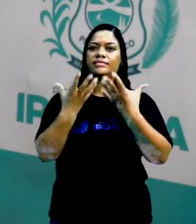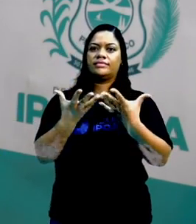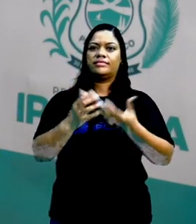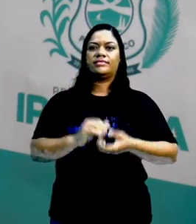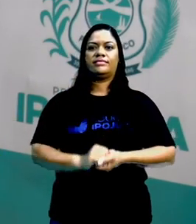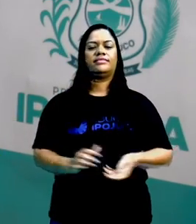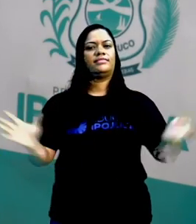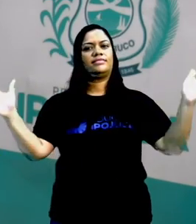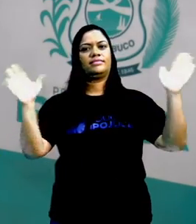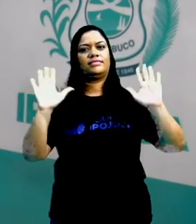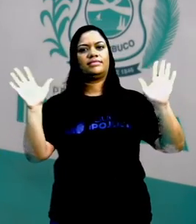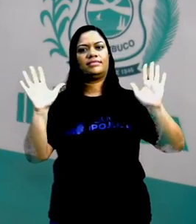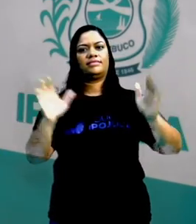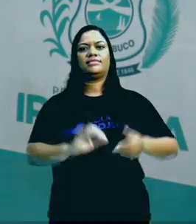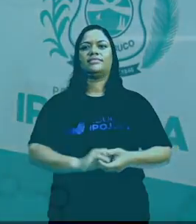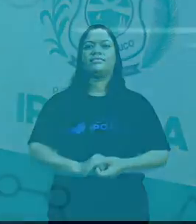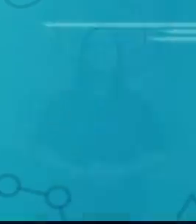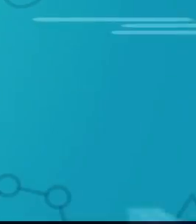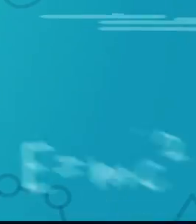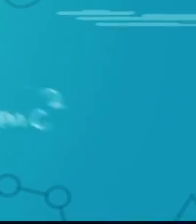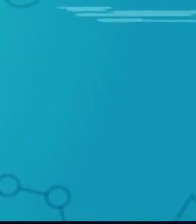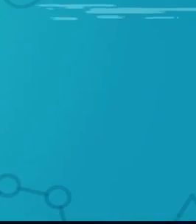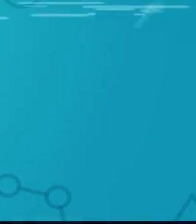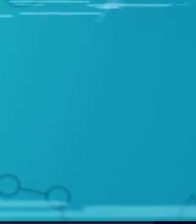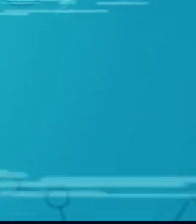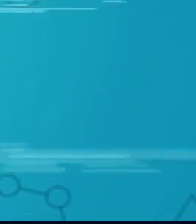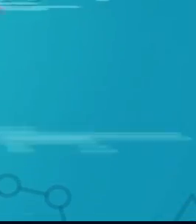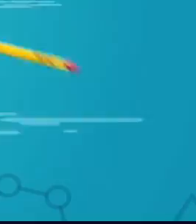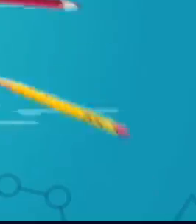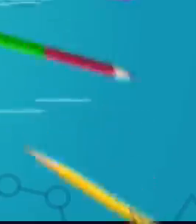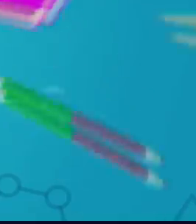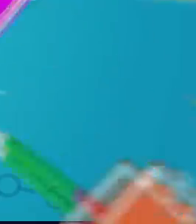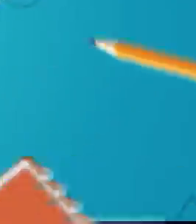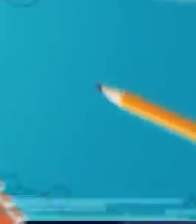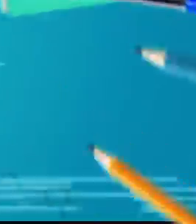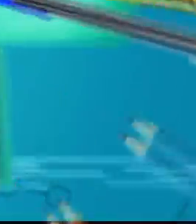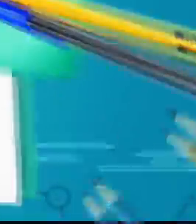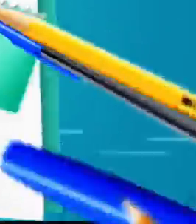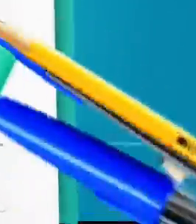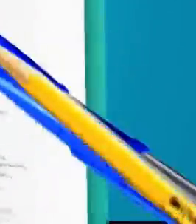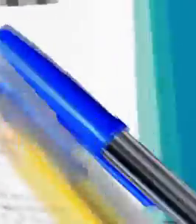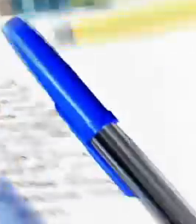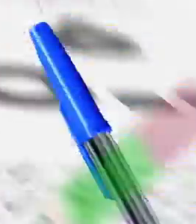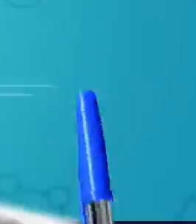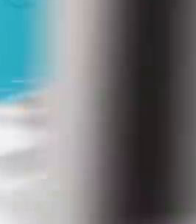bem e até a próxima.